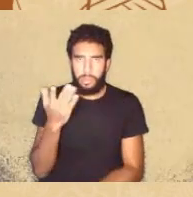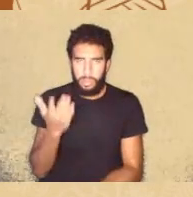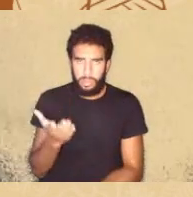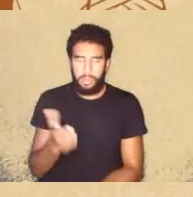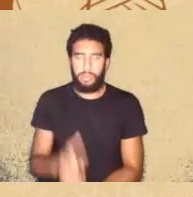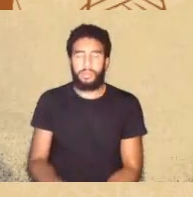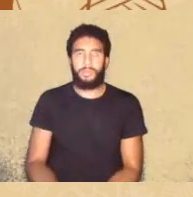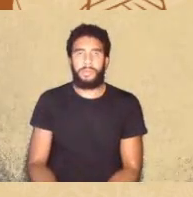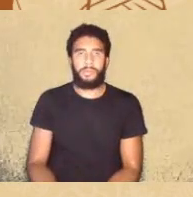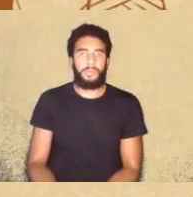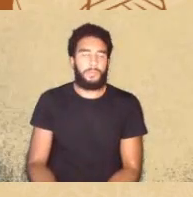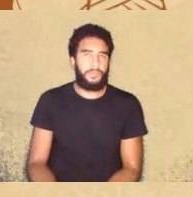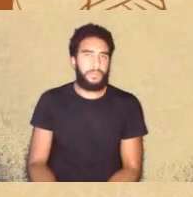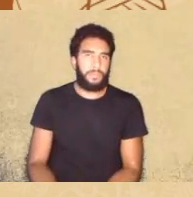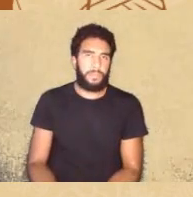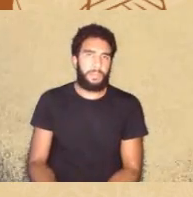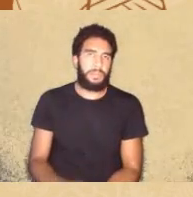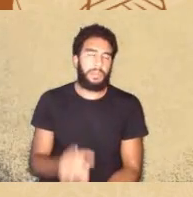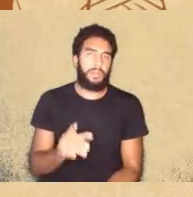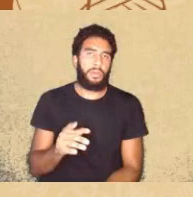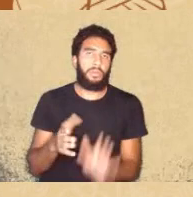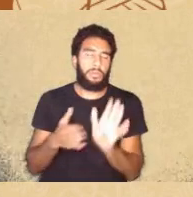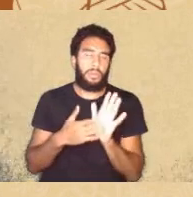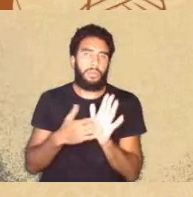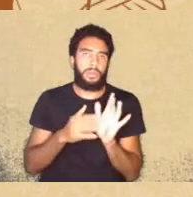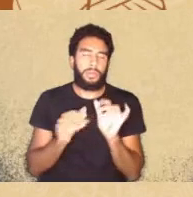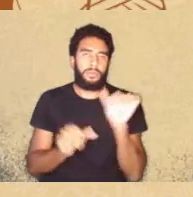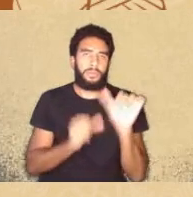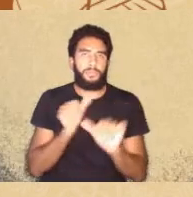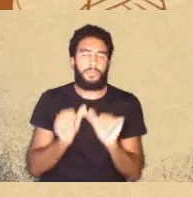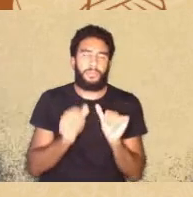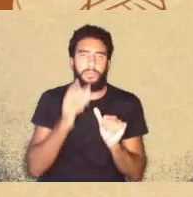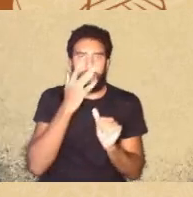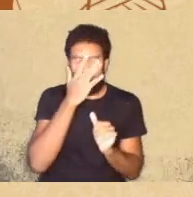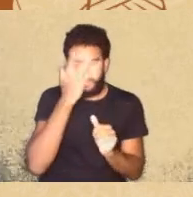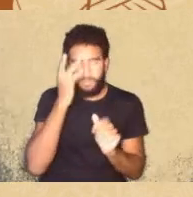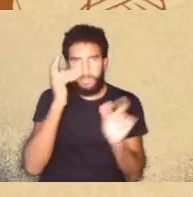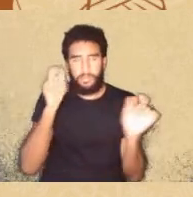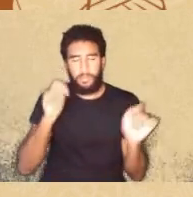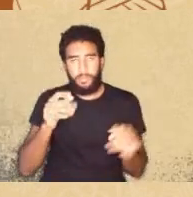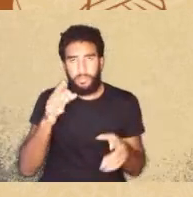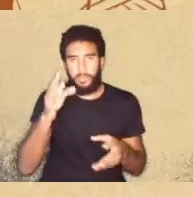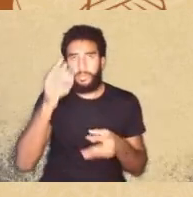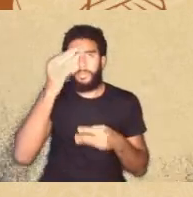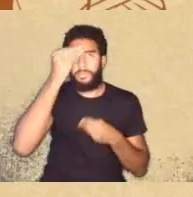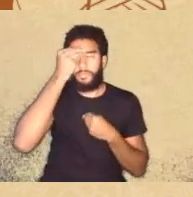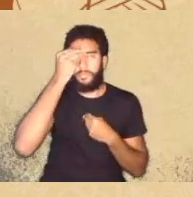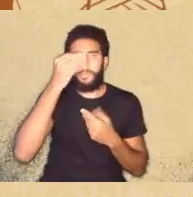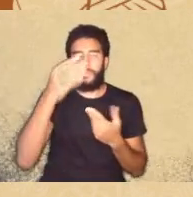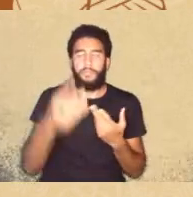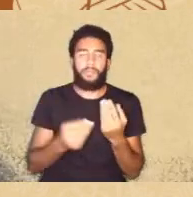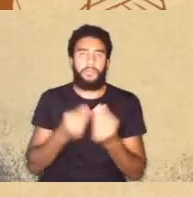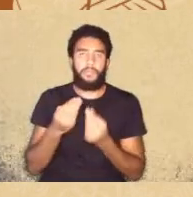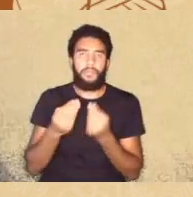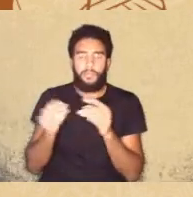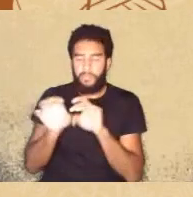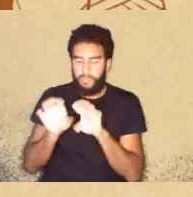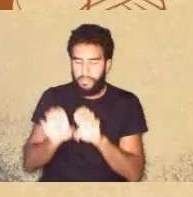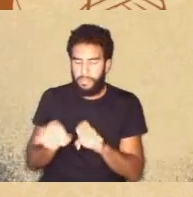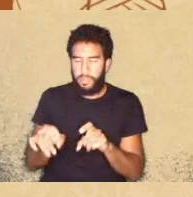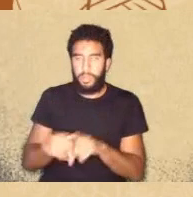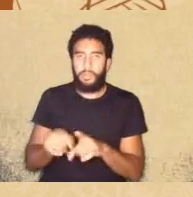seja multiplicadora, né? Que cada vez mais pessoas possam entender sobre essa estrutura e uma outra forma de